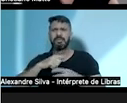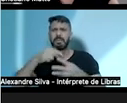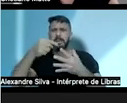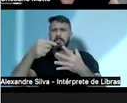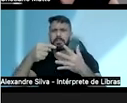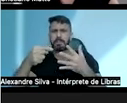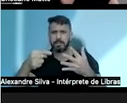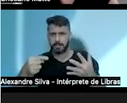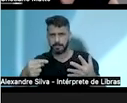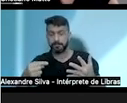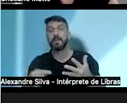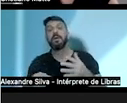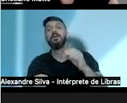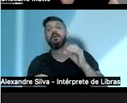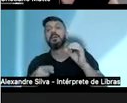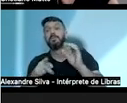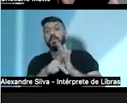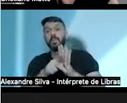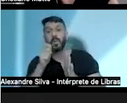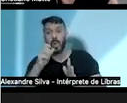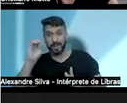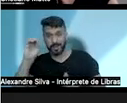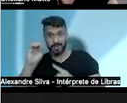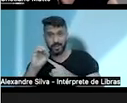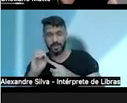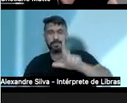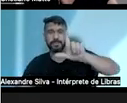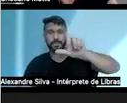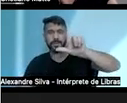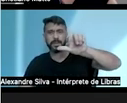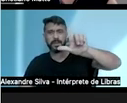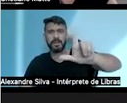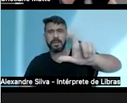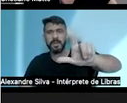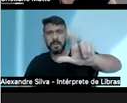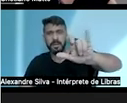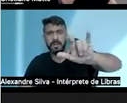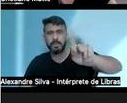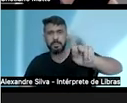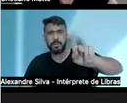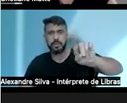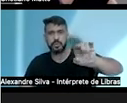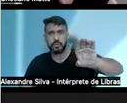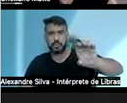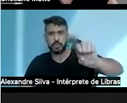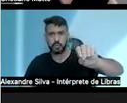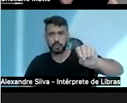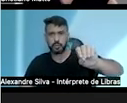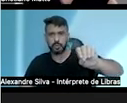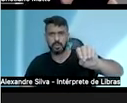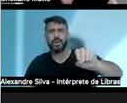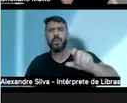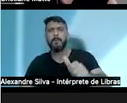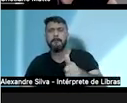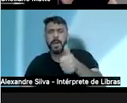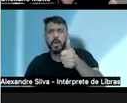ao oócito materno, uma diminuição do acúmulo lipídico, que também é uma indicação saudável para esse oócito. Uma melhora